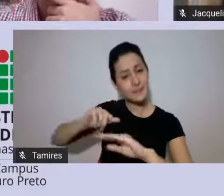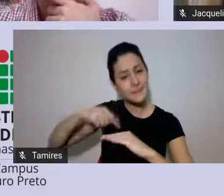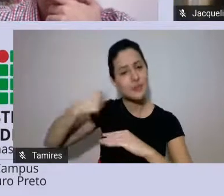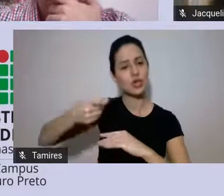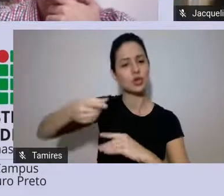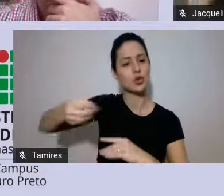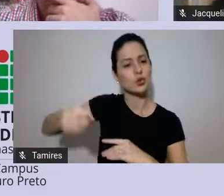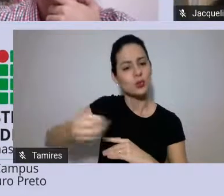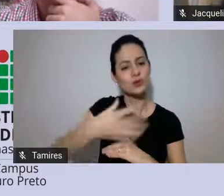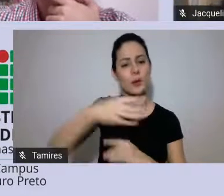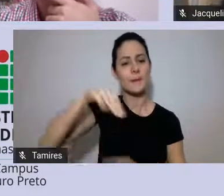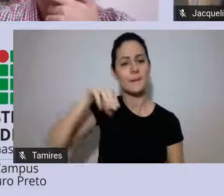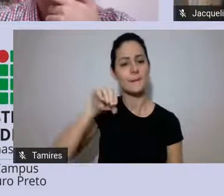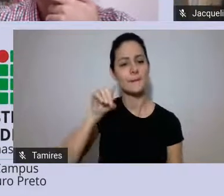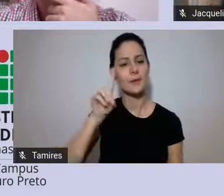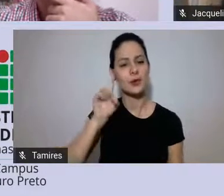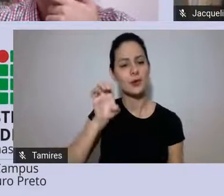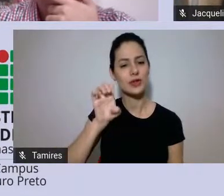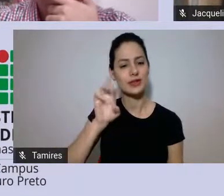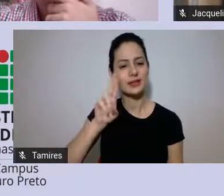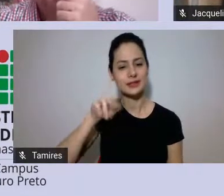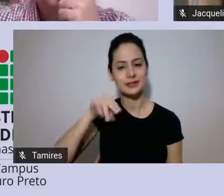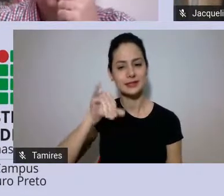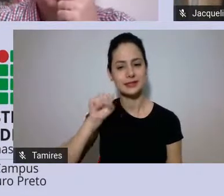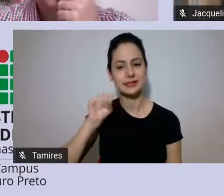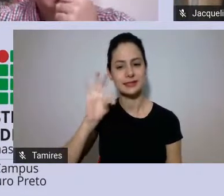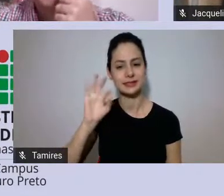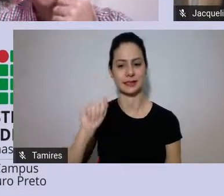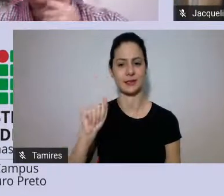pós-modernista. E a gente vive um tipo de...